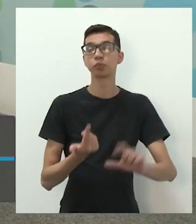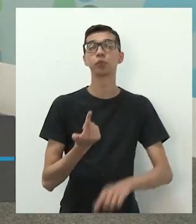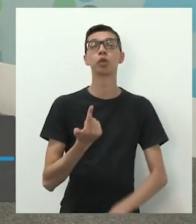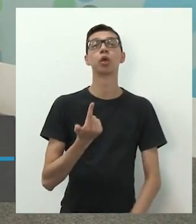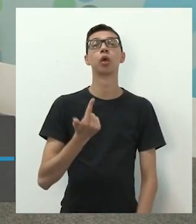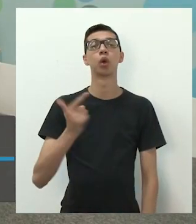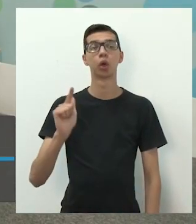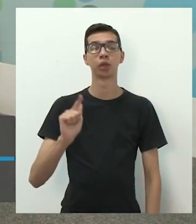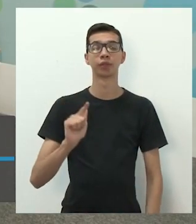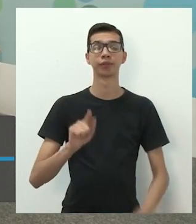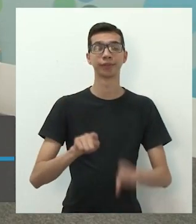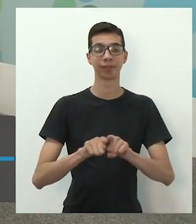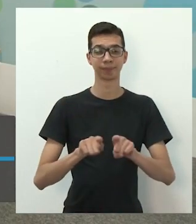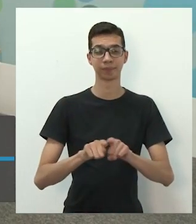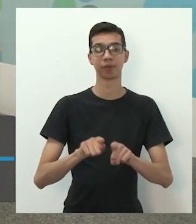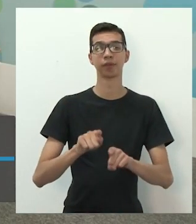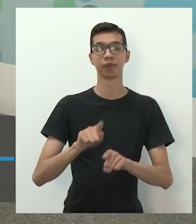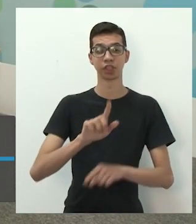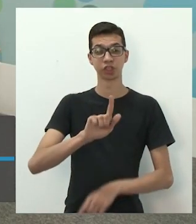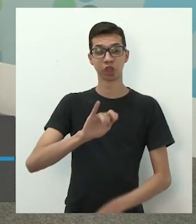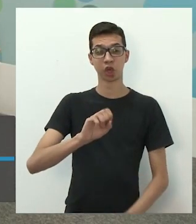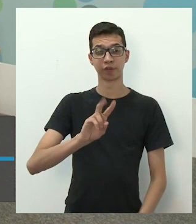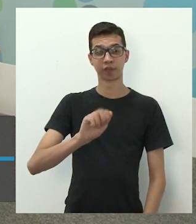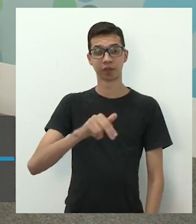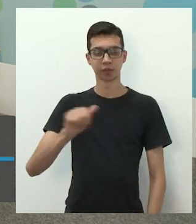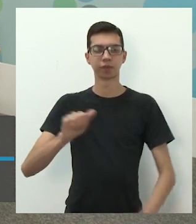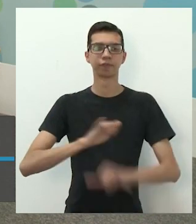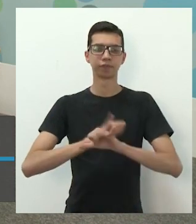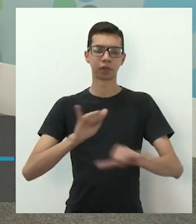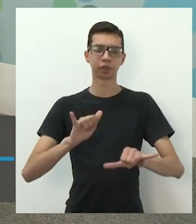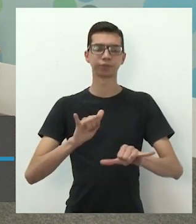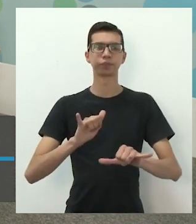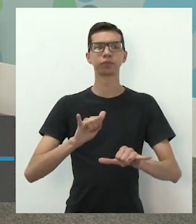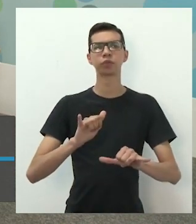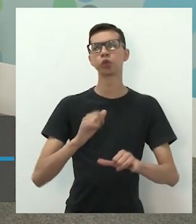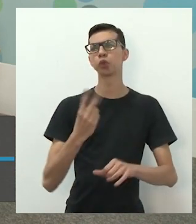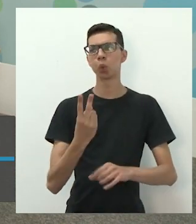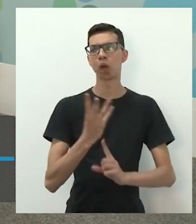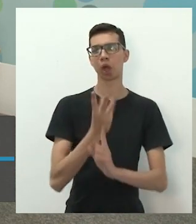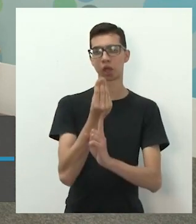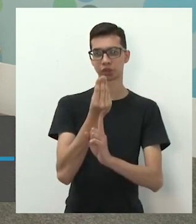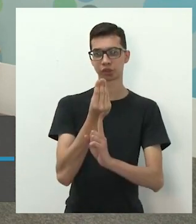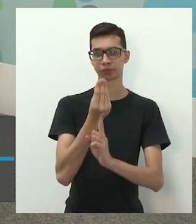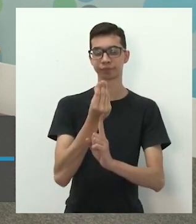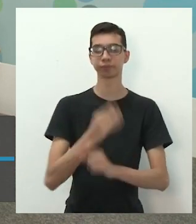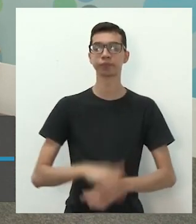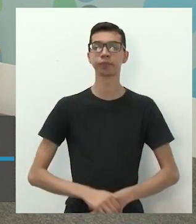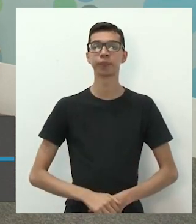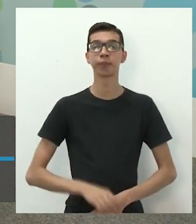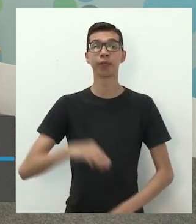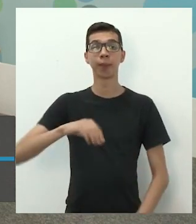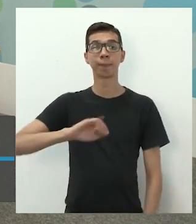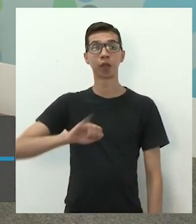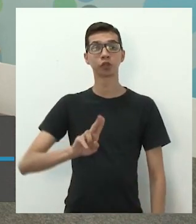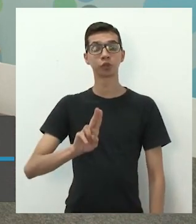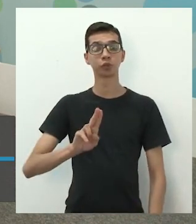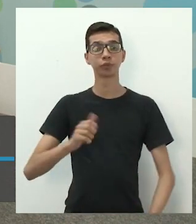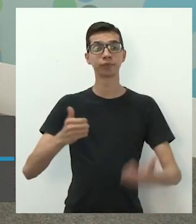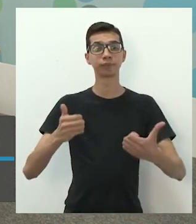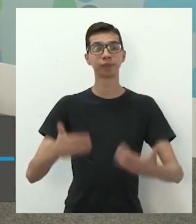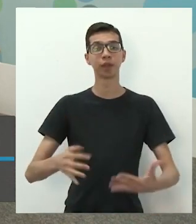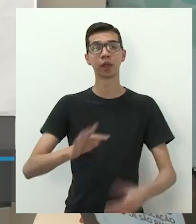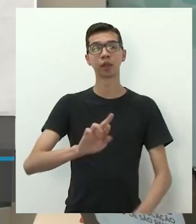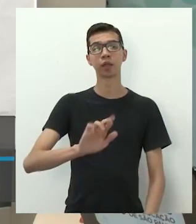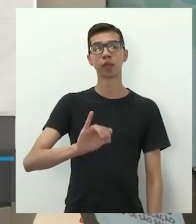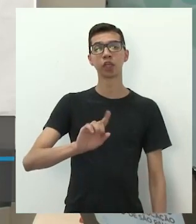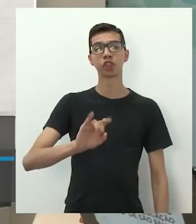contam histórias. A Giovânia, as duas são artes. E a Maju falou tridimensionalidade. Olha